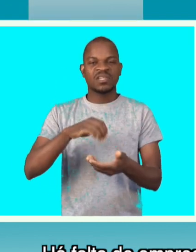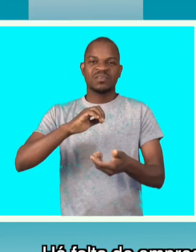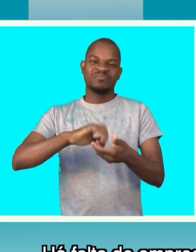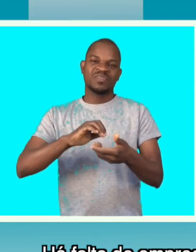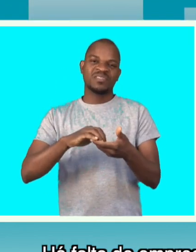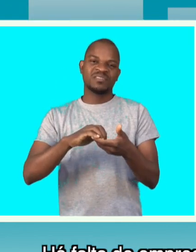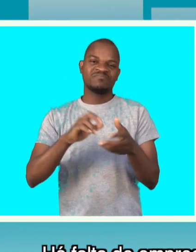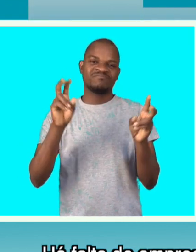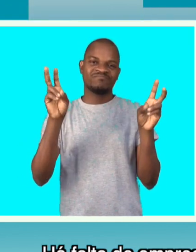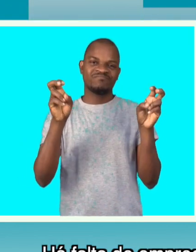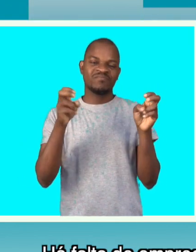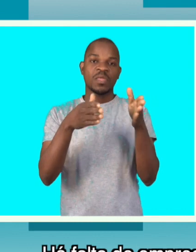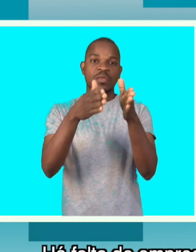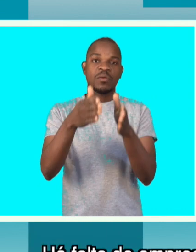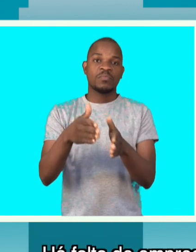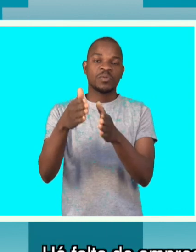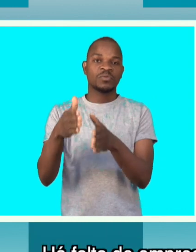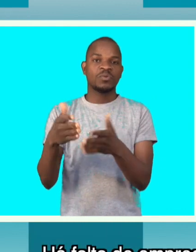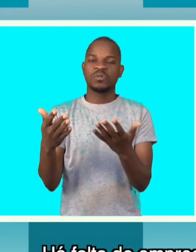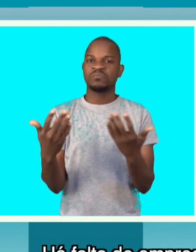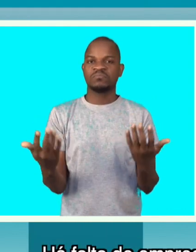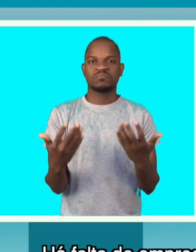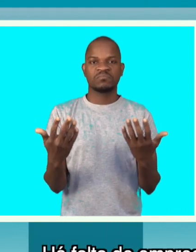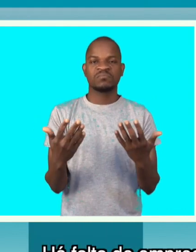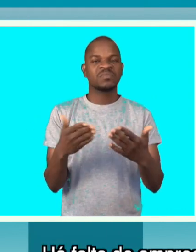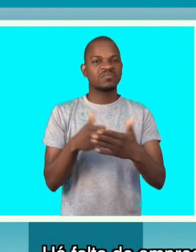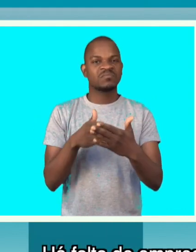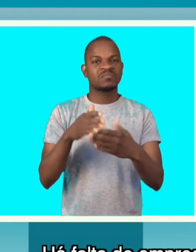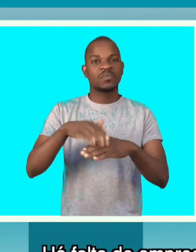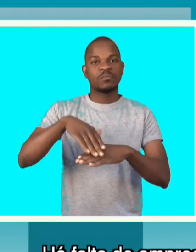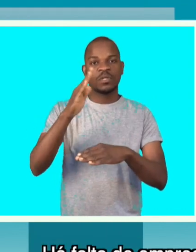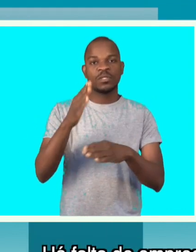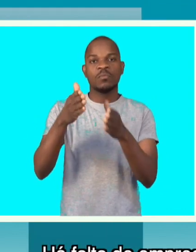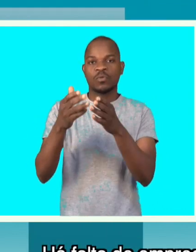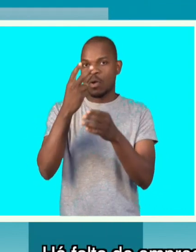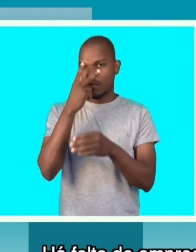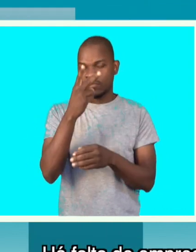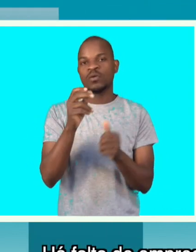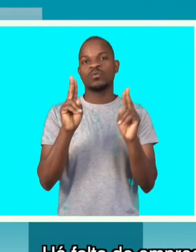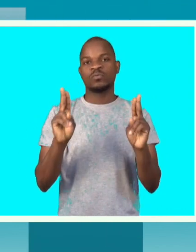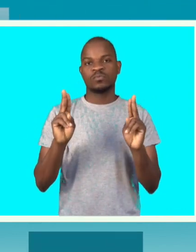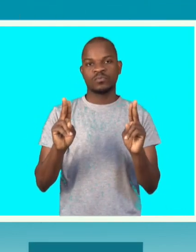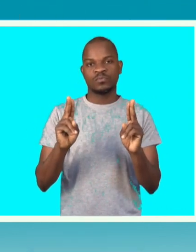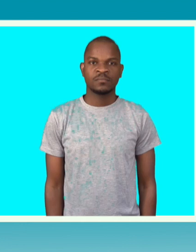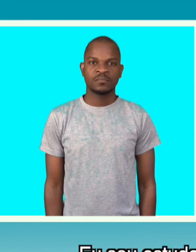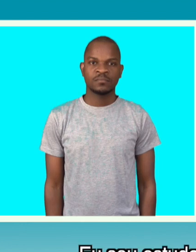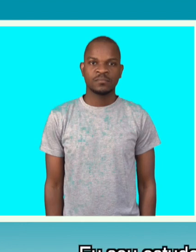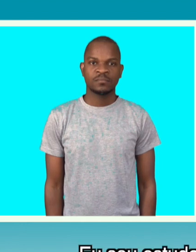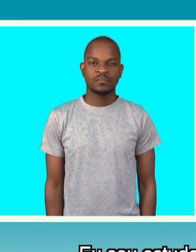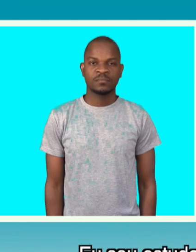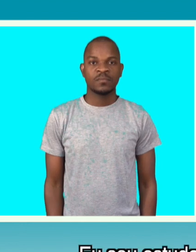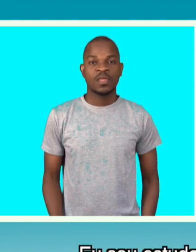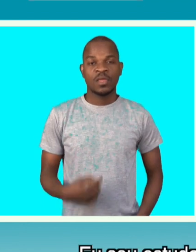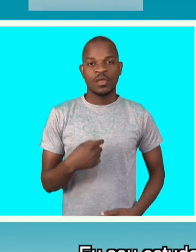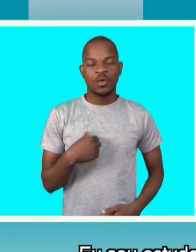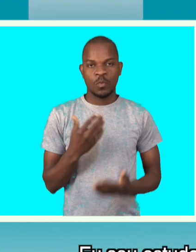pessoa com mais dificuldade do que uma pessoa normal. Eu